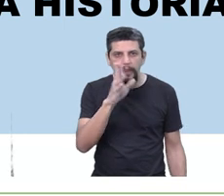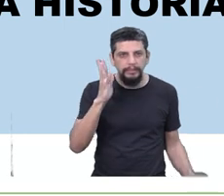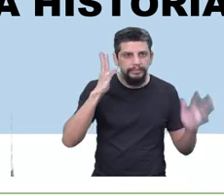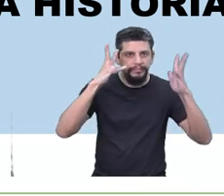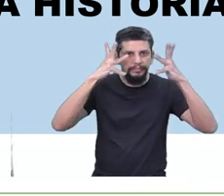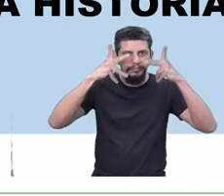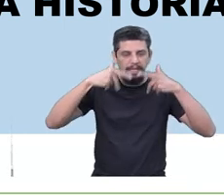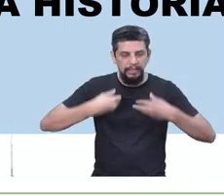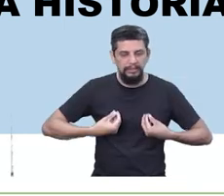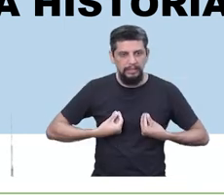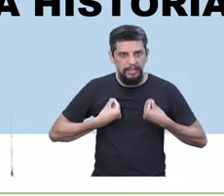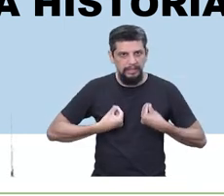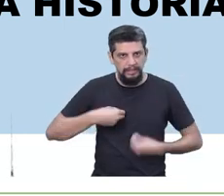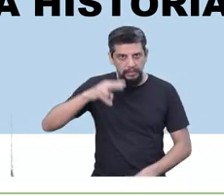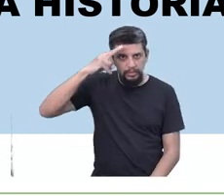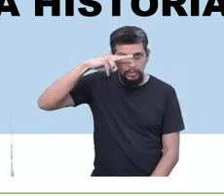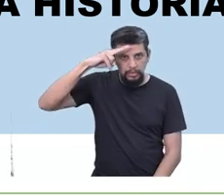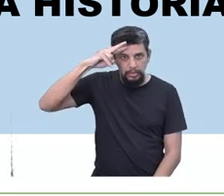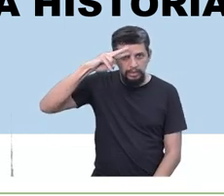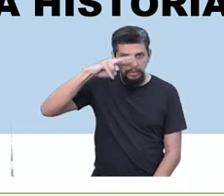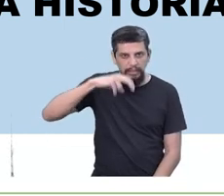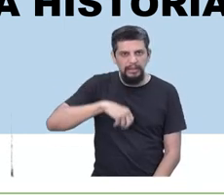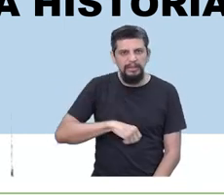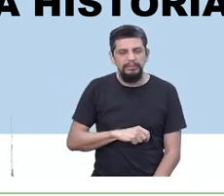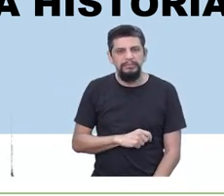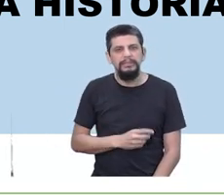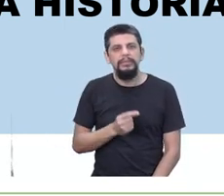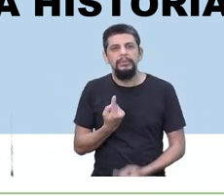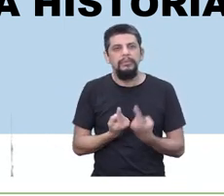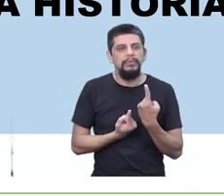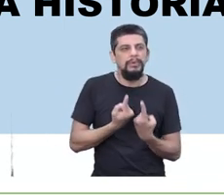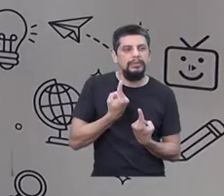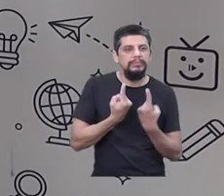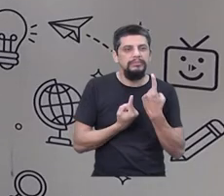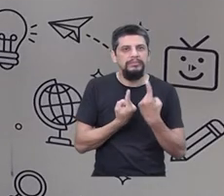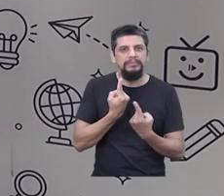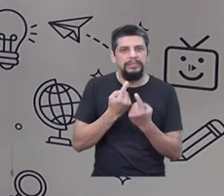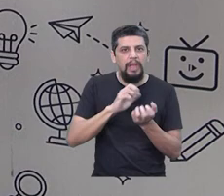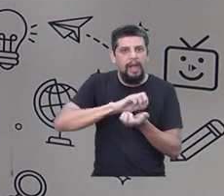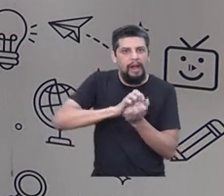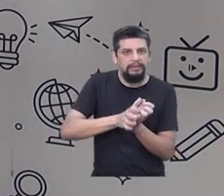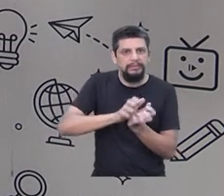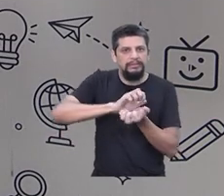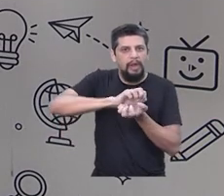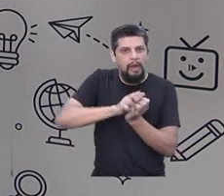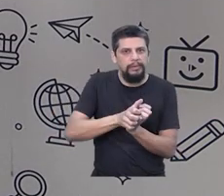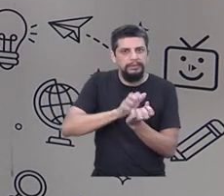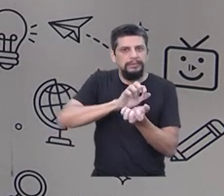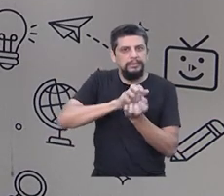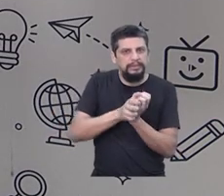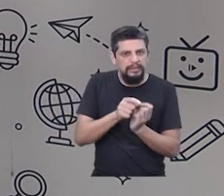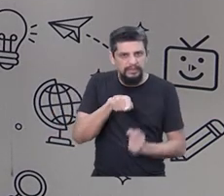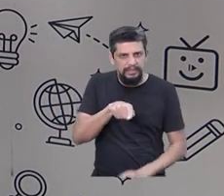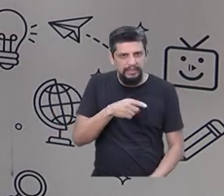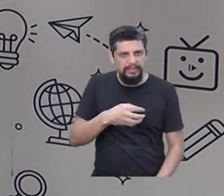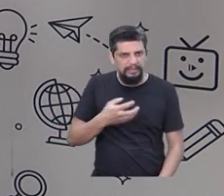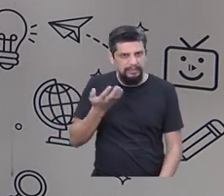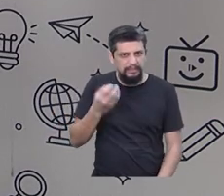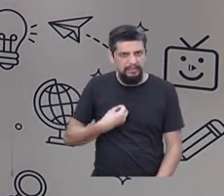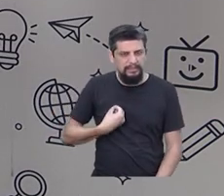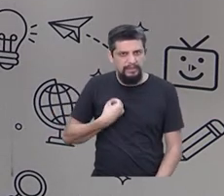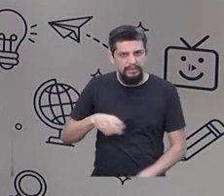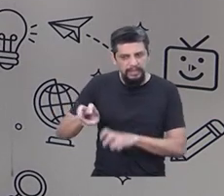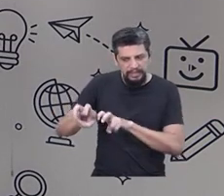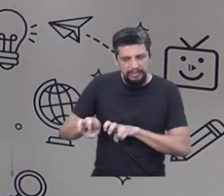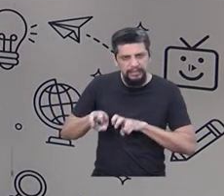animal presente na história que rumina. Quem já viveu em